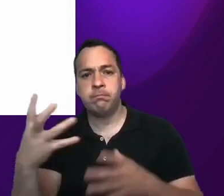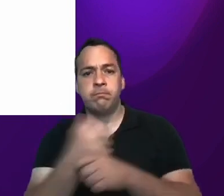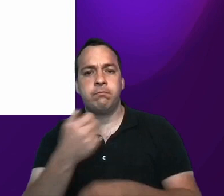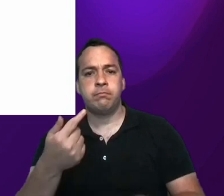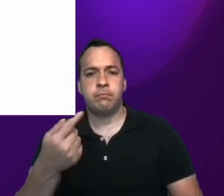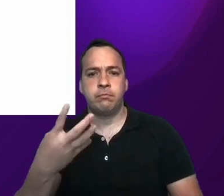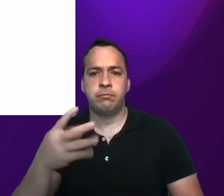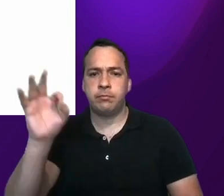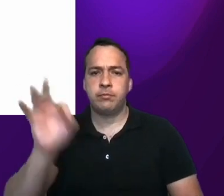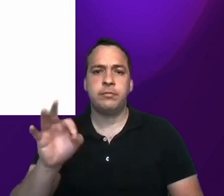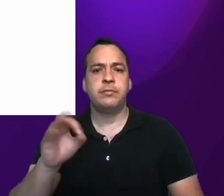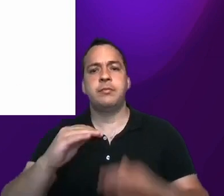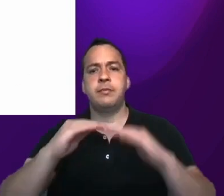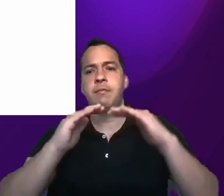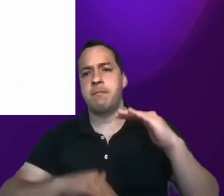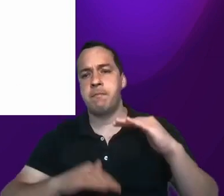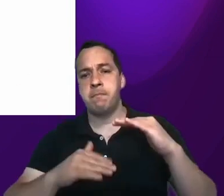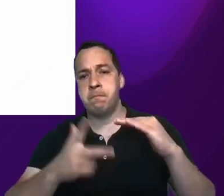74% menos